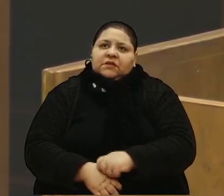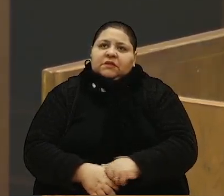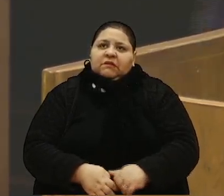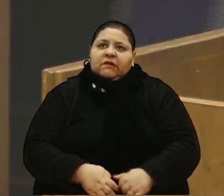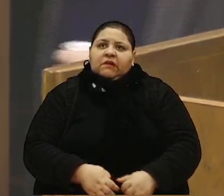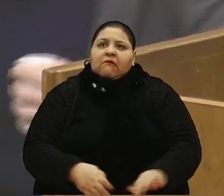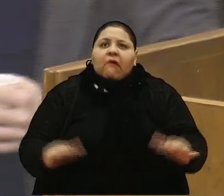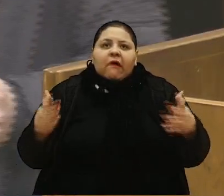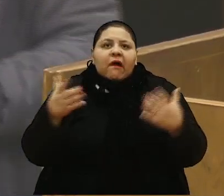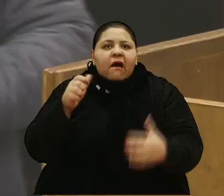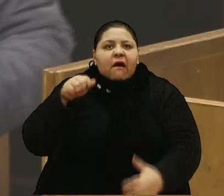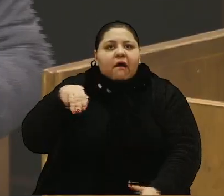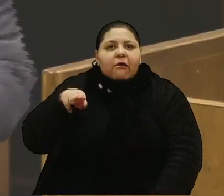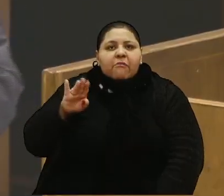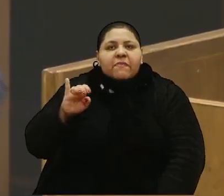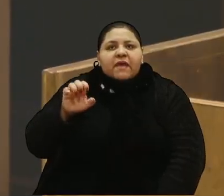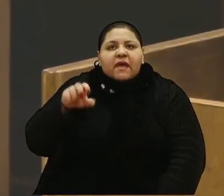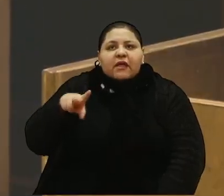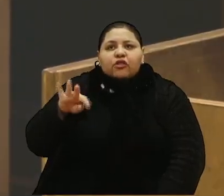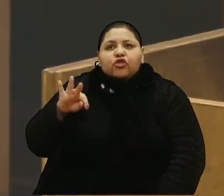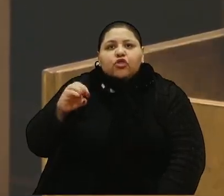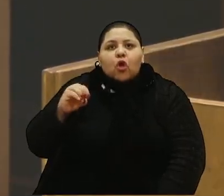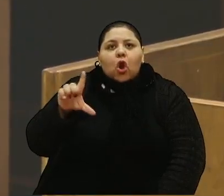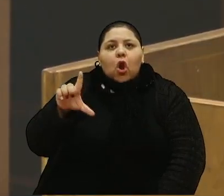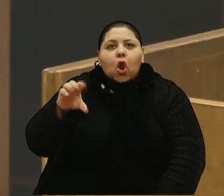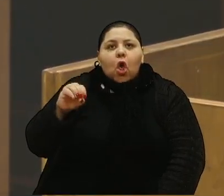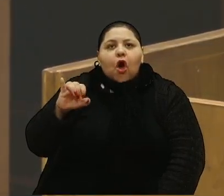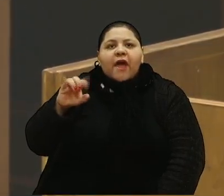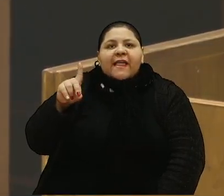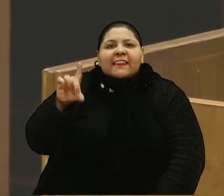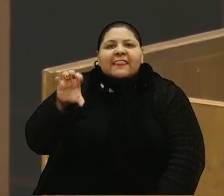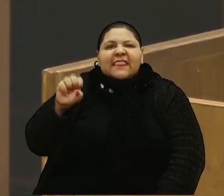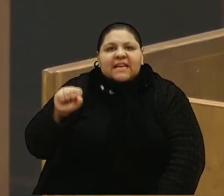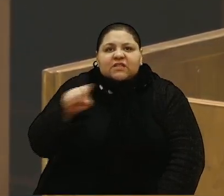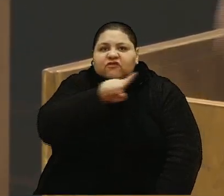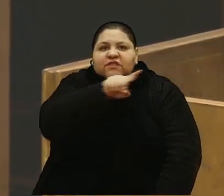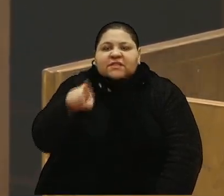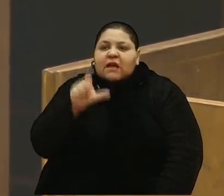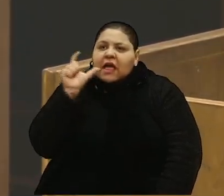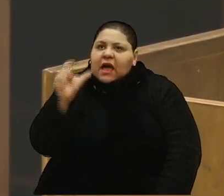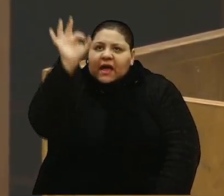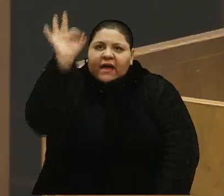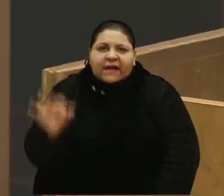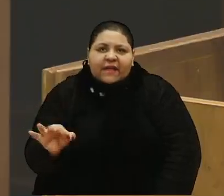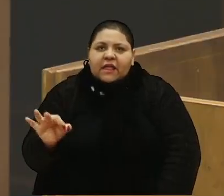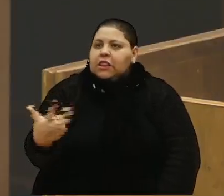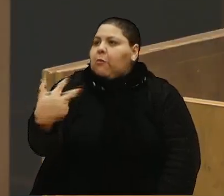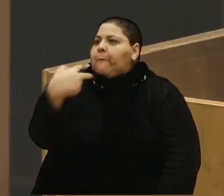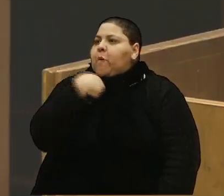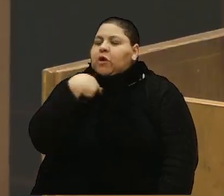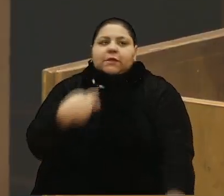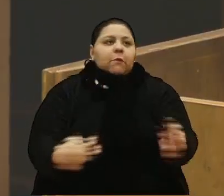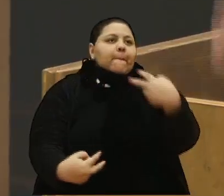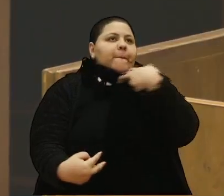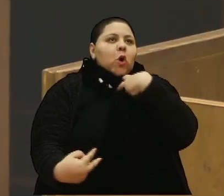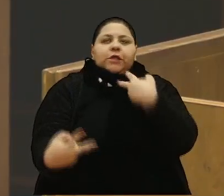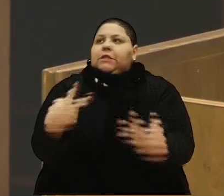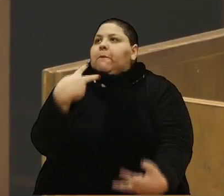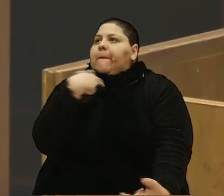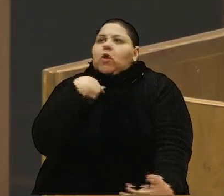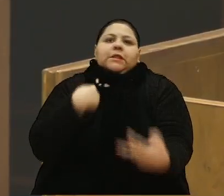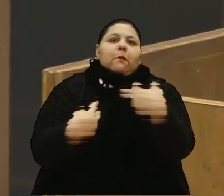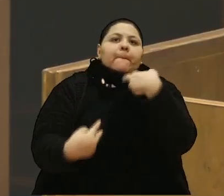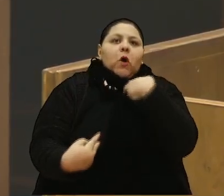Ambientoloides vocês são. Esse é o nome correto. Tudo não pode, tudo não pode, tudo não